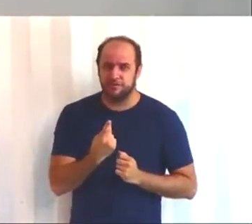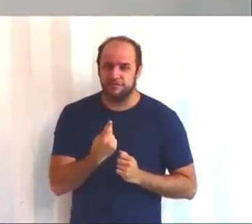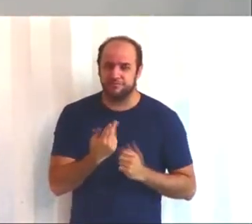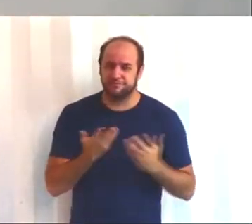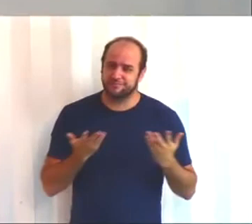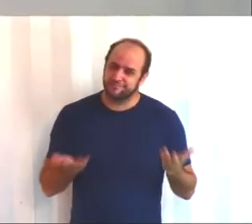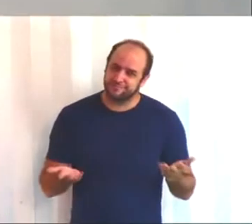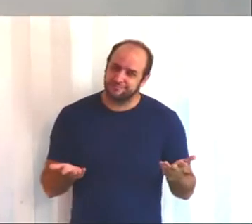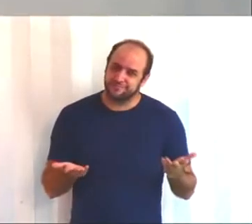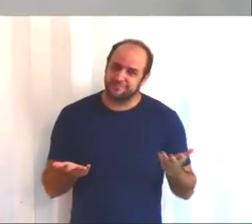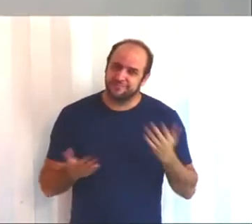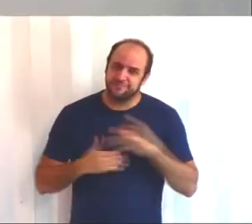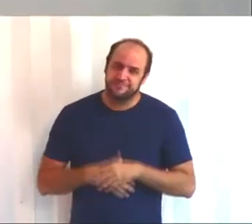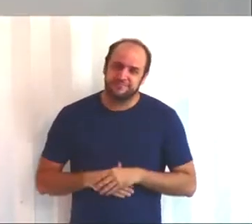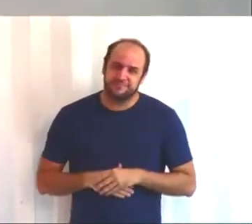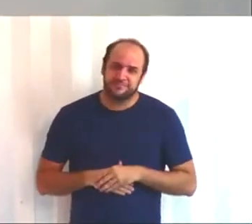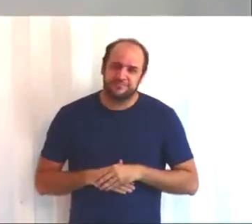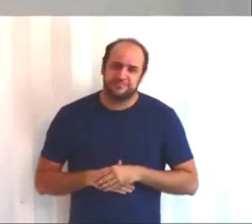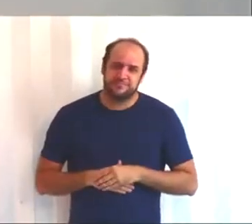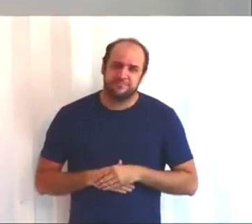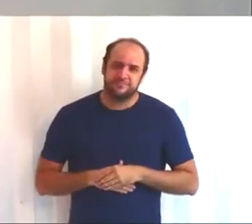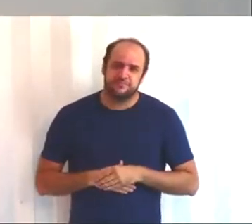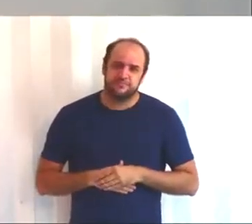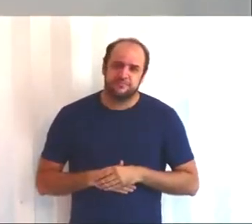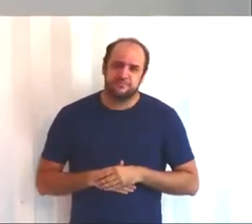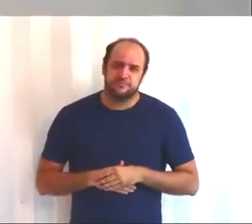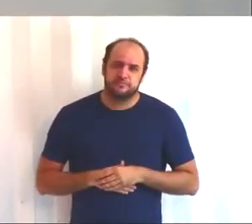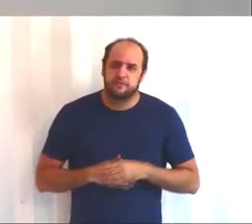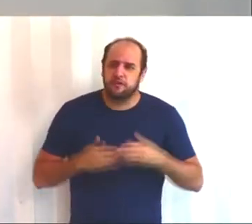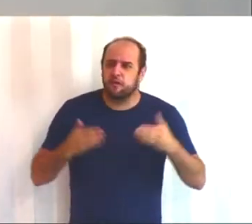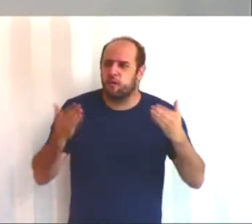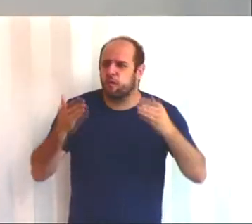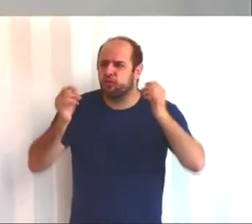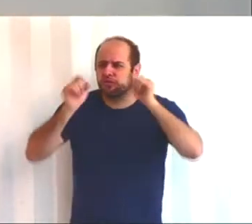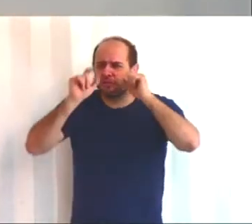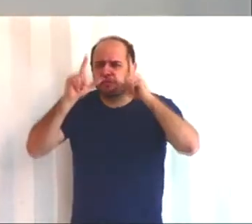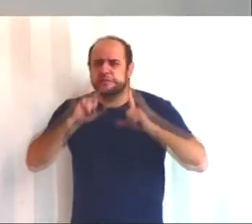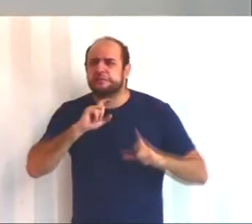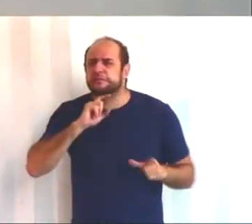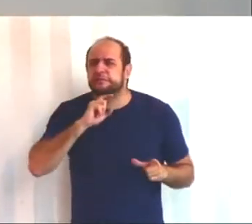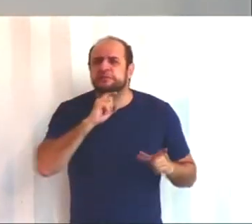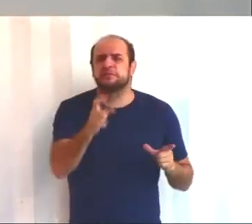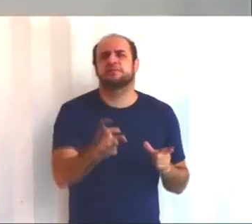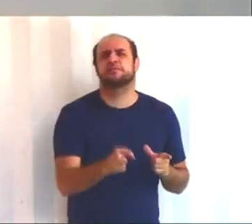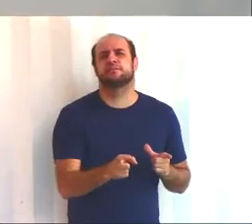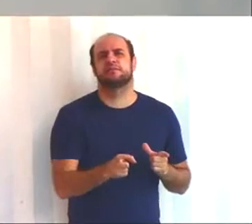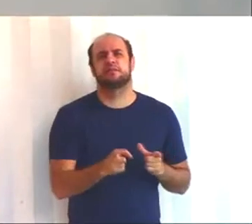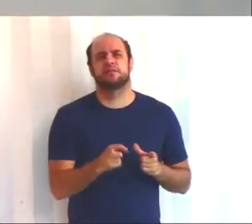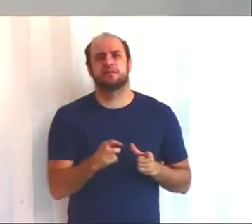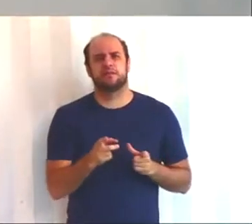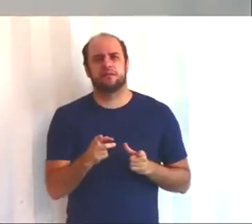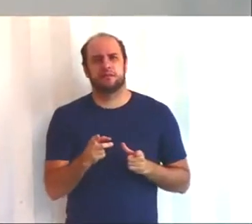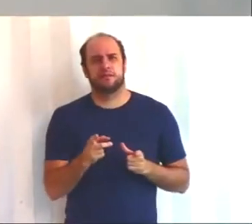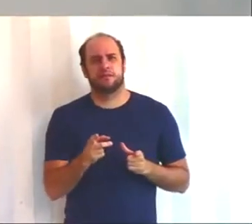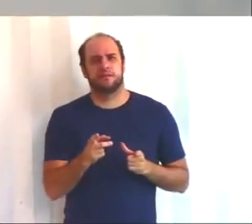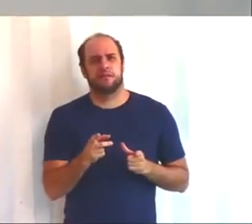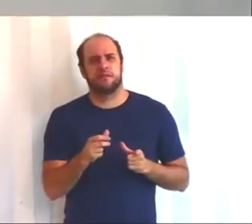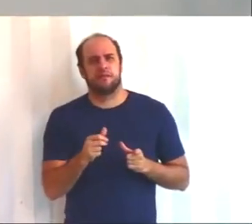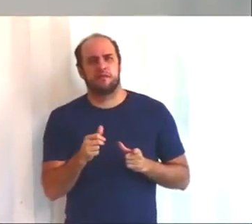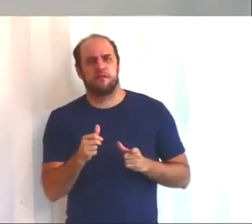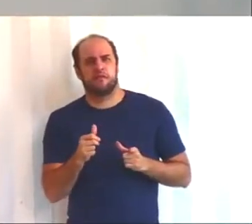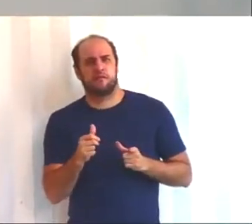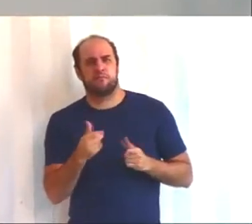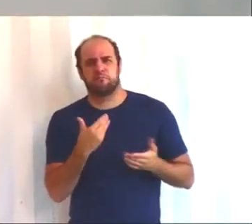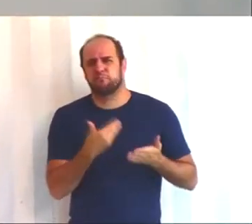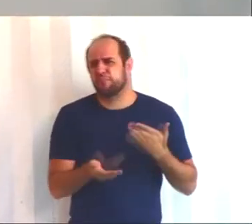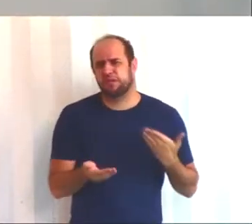É isso, não é? Não há ninguém aqui nessa manhã, nessa igreja, que seria reprovado nessa prova,